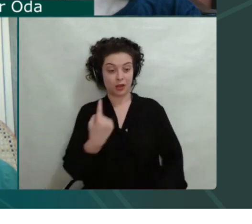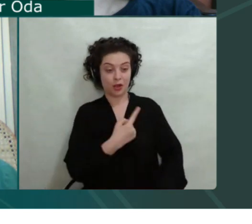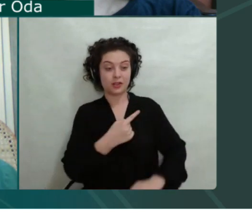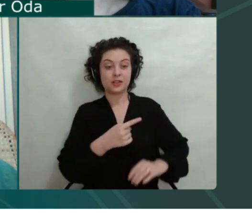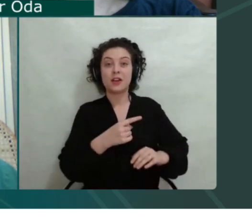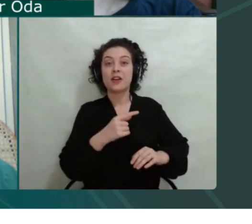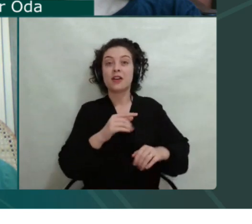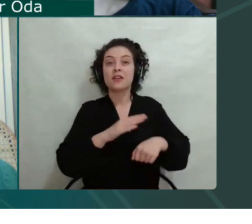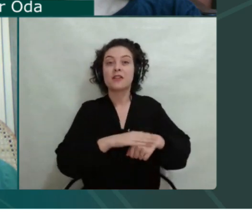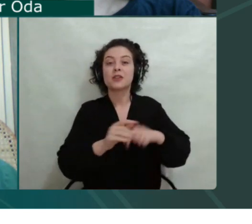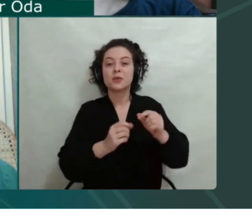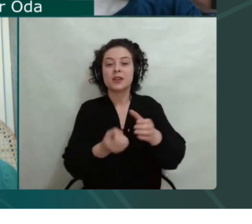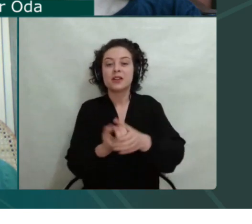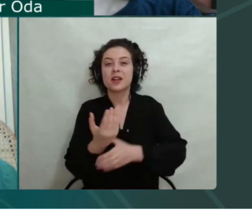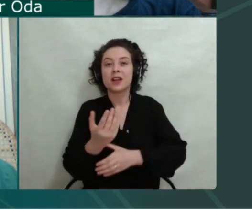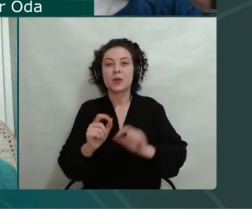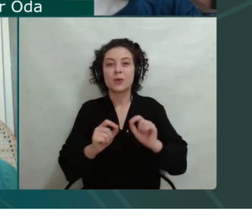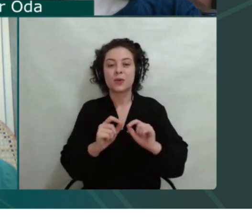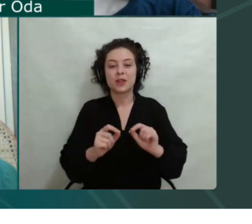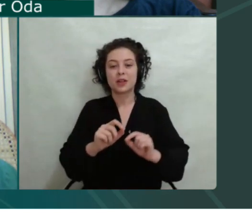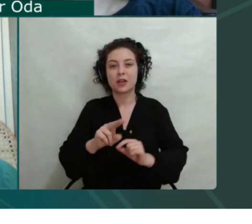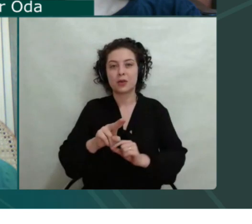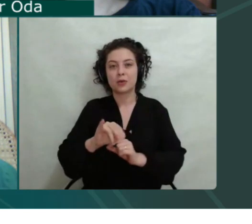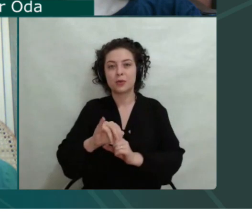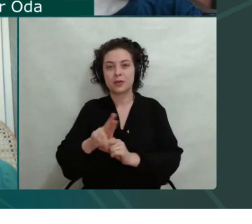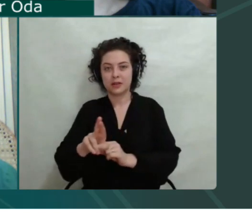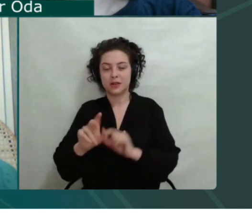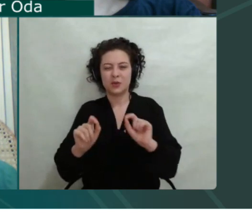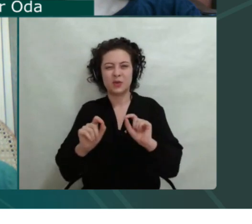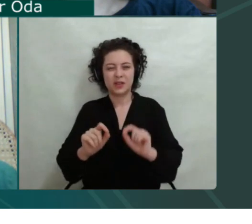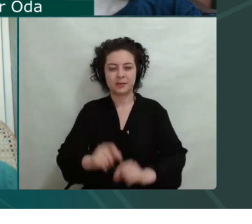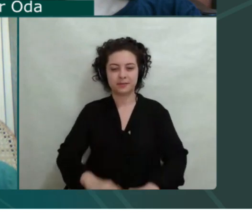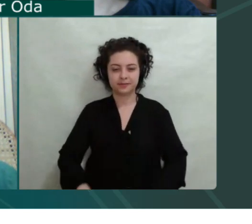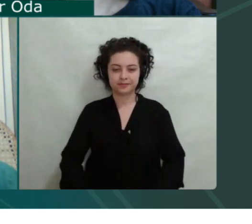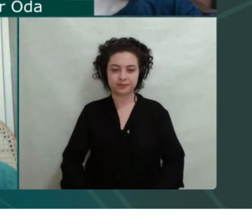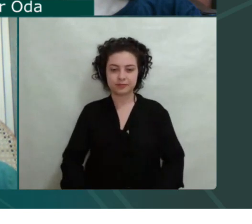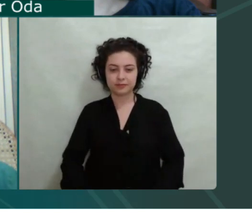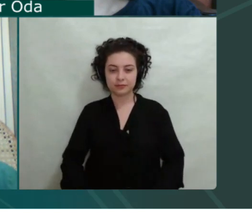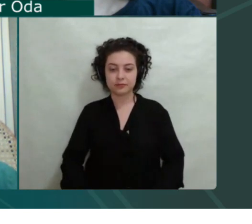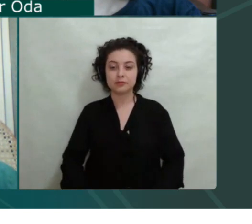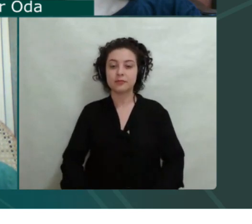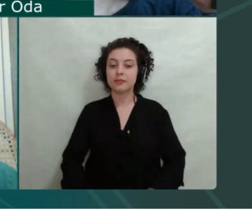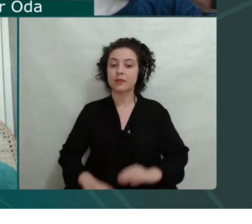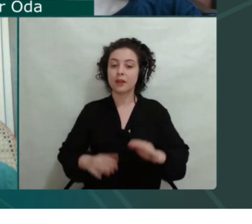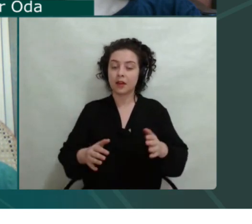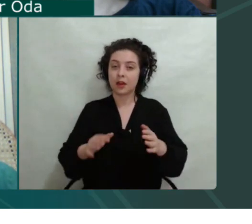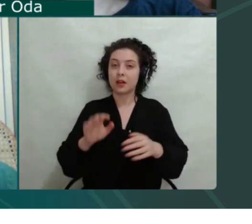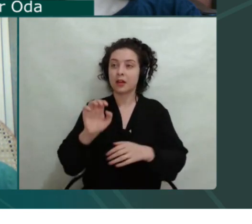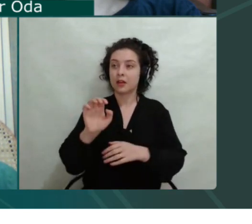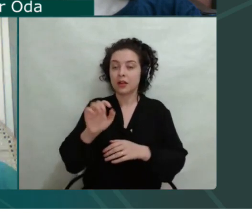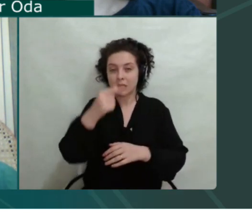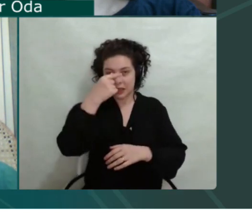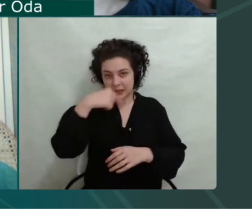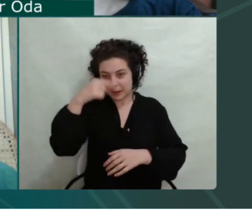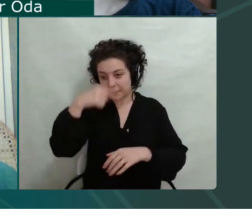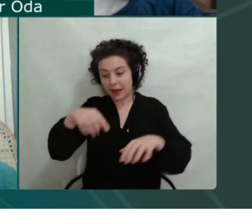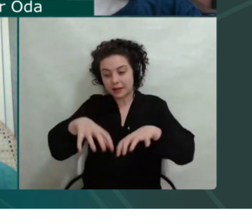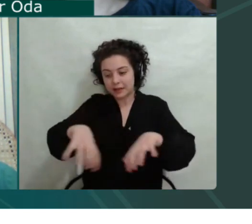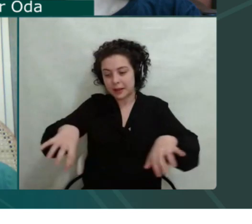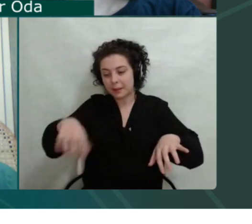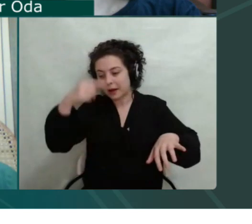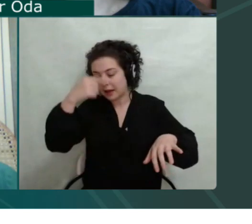unidade chamada de WIR, que são insuficientes, estados gripais, que se funcionassem